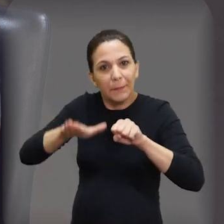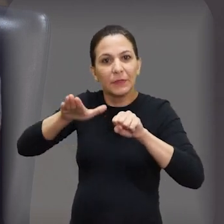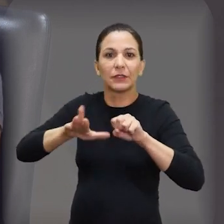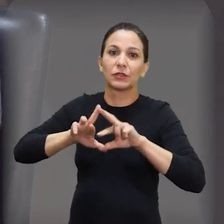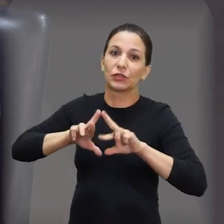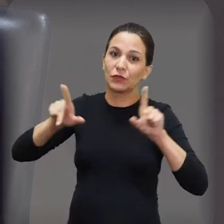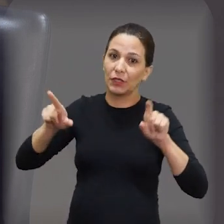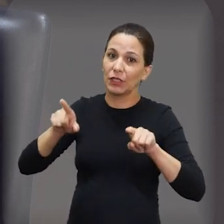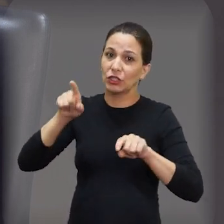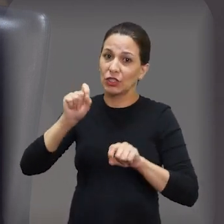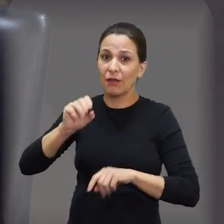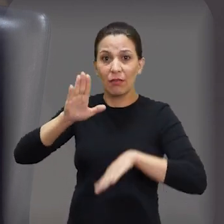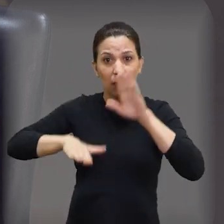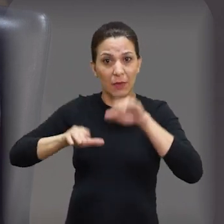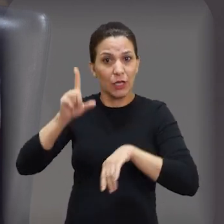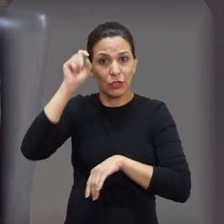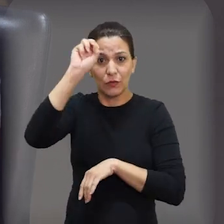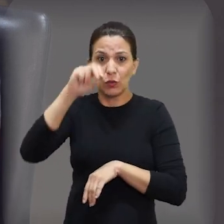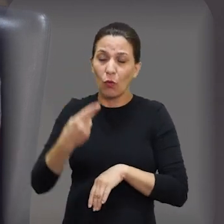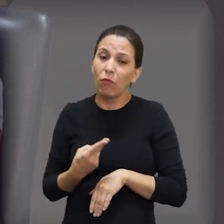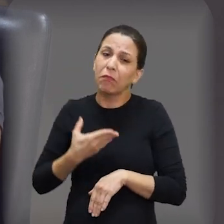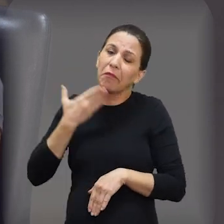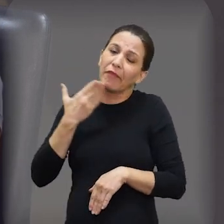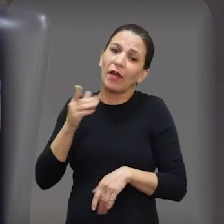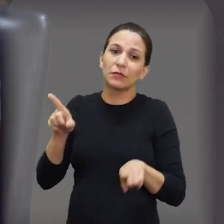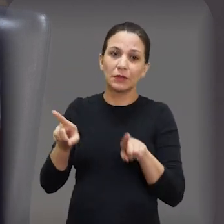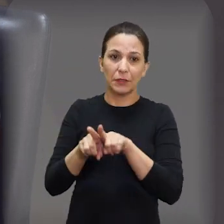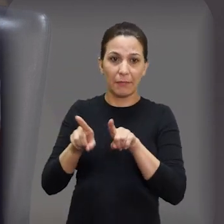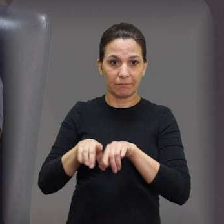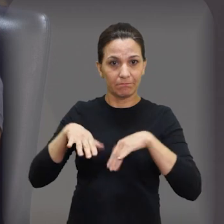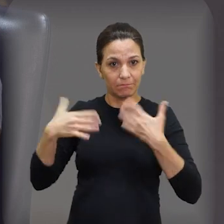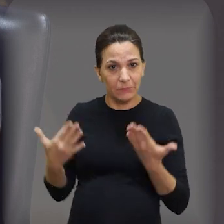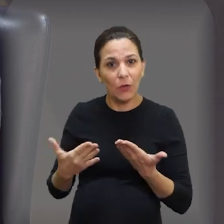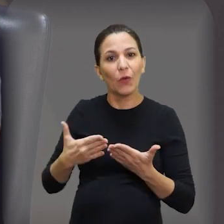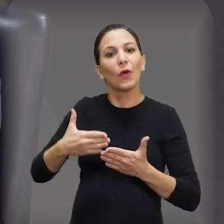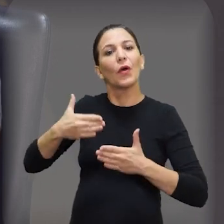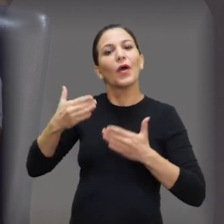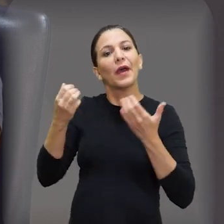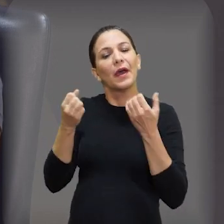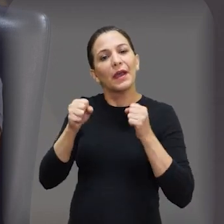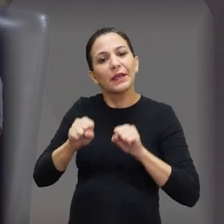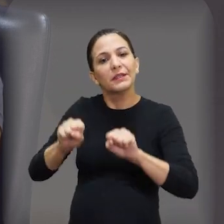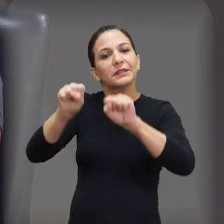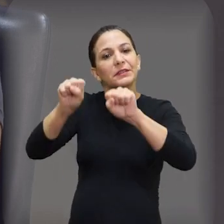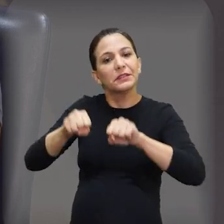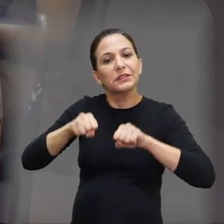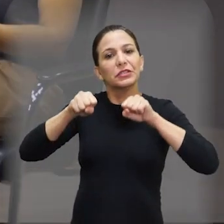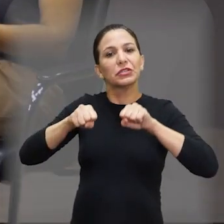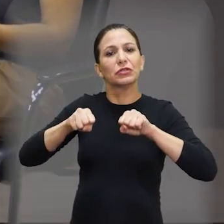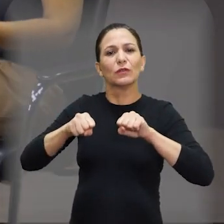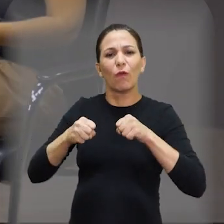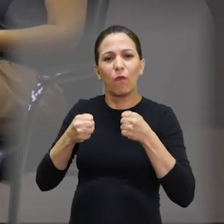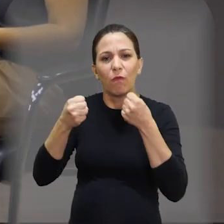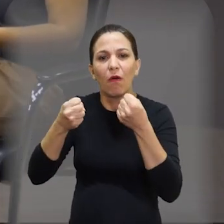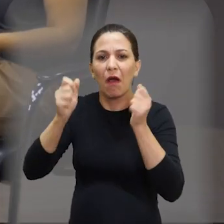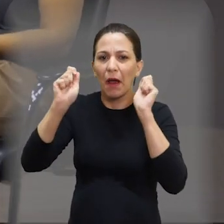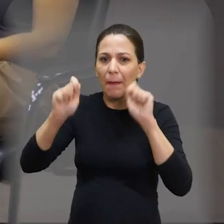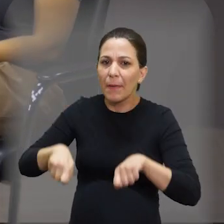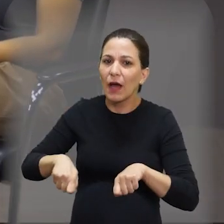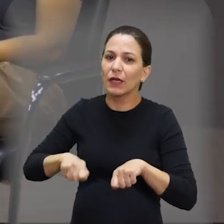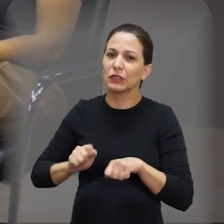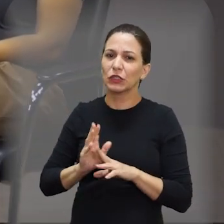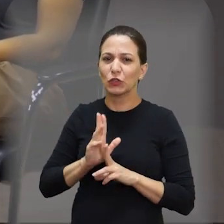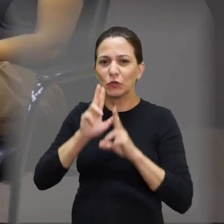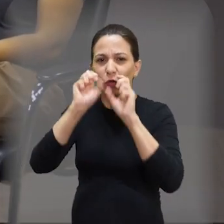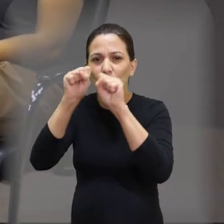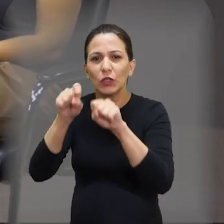vai dificultar o exercício e, às vezes, ele vai facilitar também, né? E com isso, você também aumenta a possibilidade